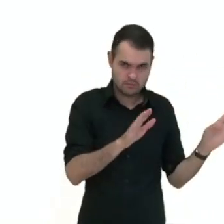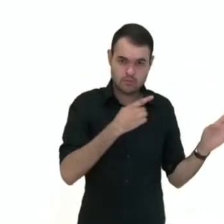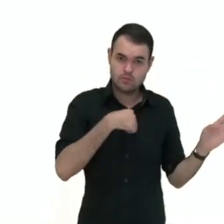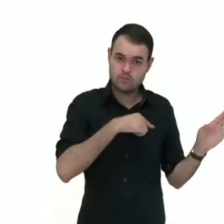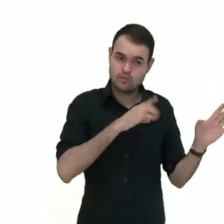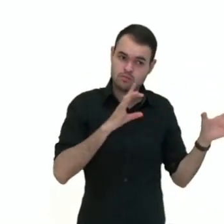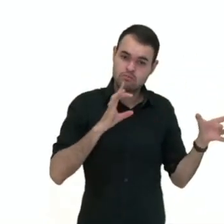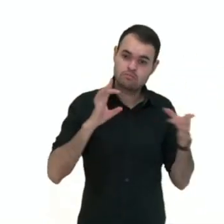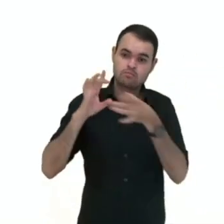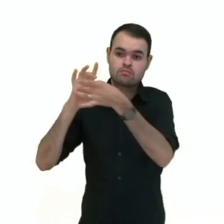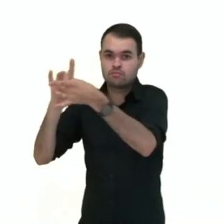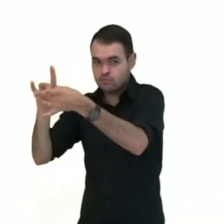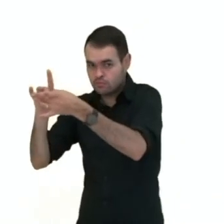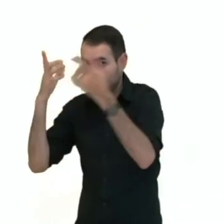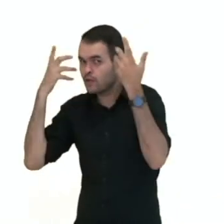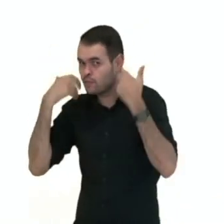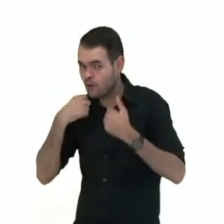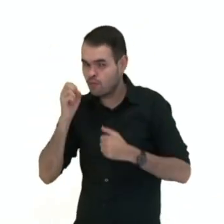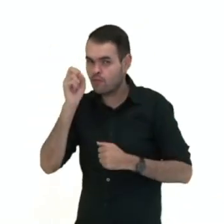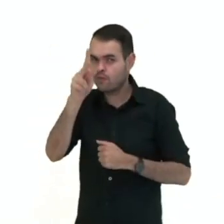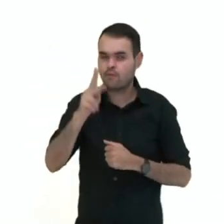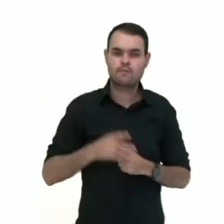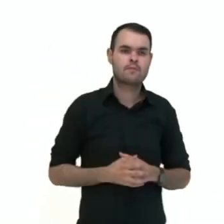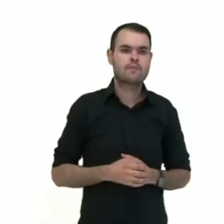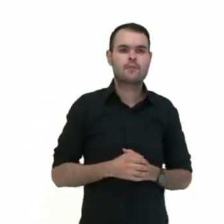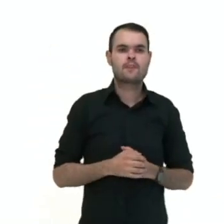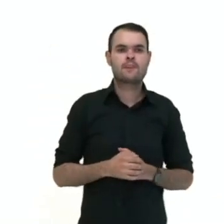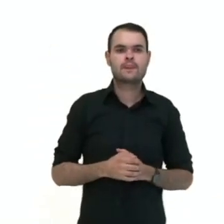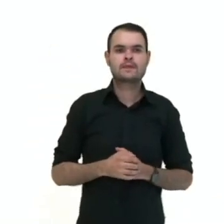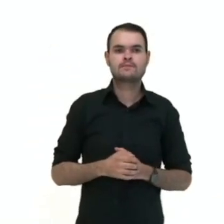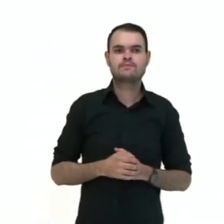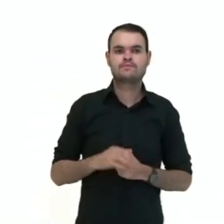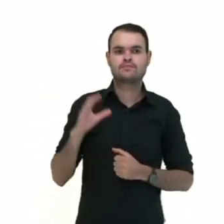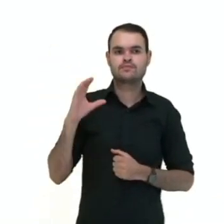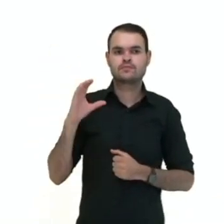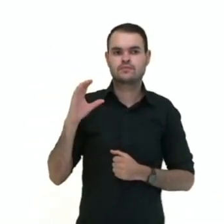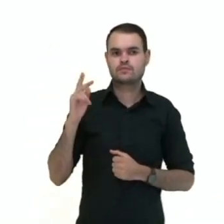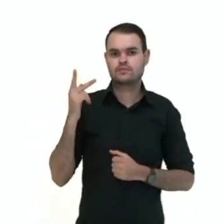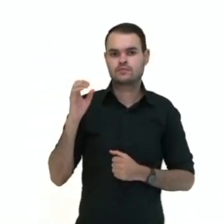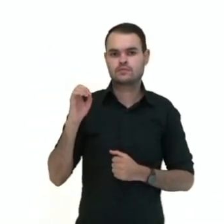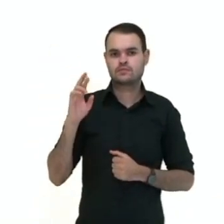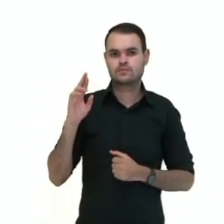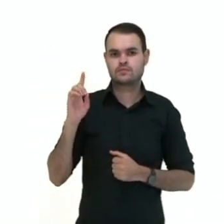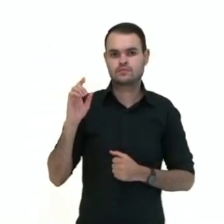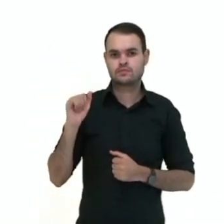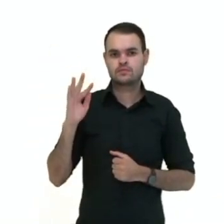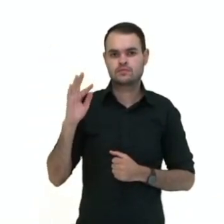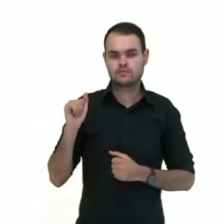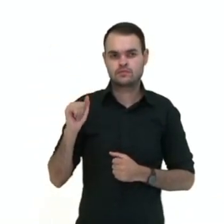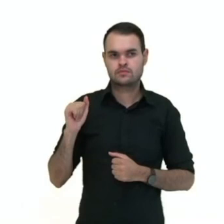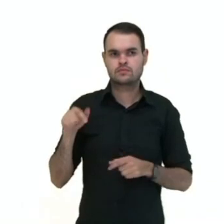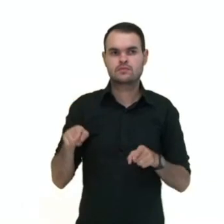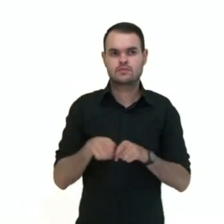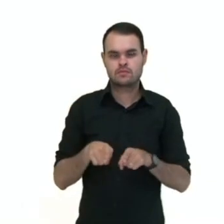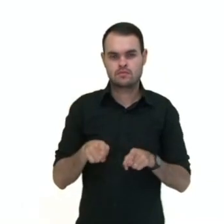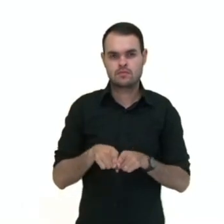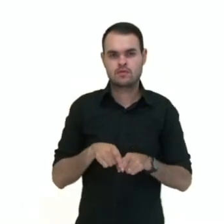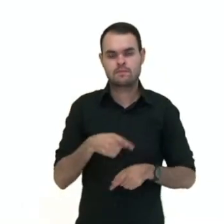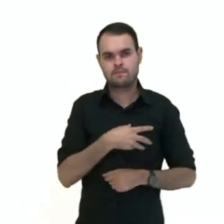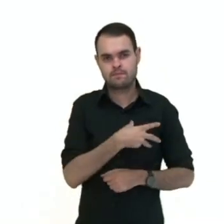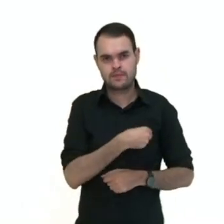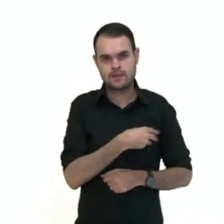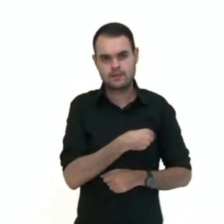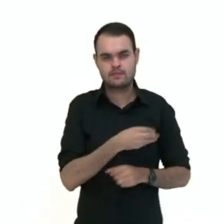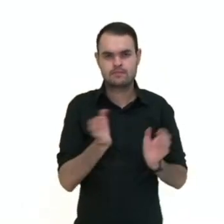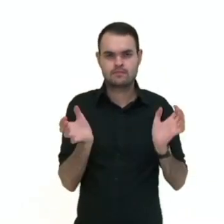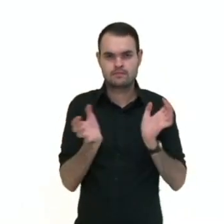ao reino animal, ok? O filo cordata, os cordados, né? A classe mamária, os mamíferos,